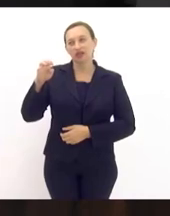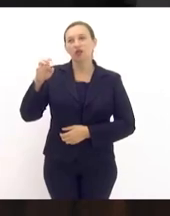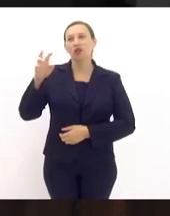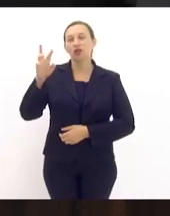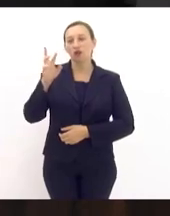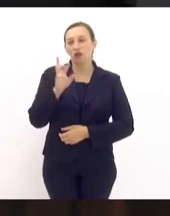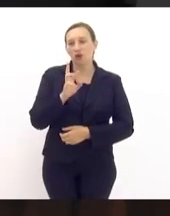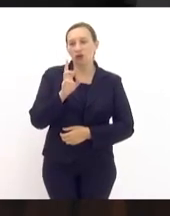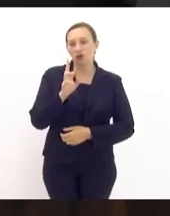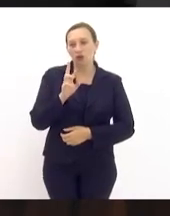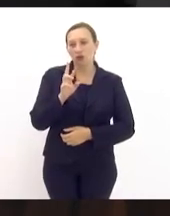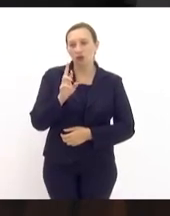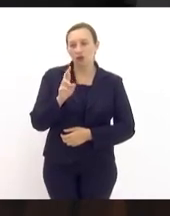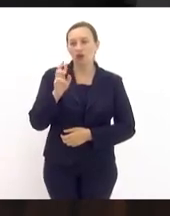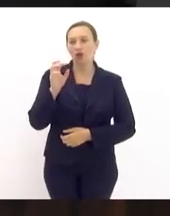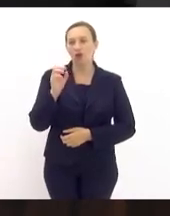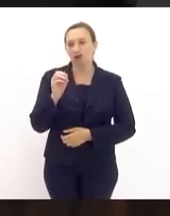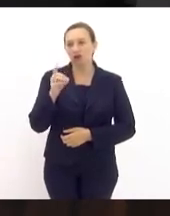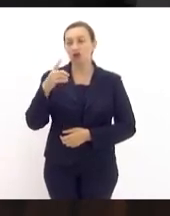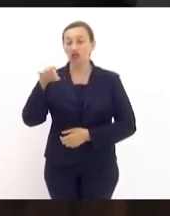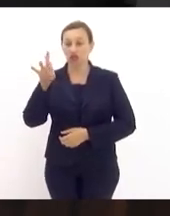Não. Deputado Luiz Paulo.